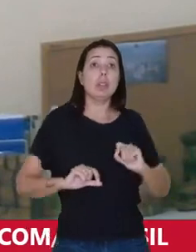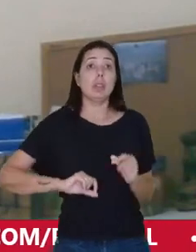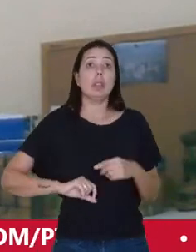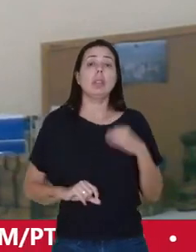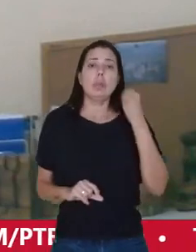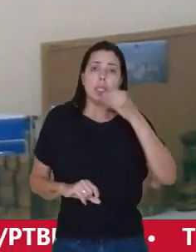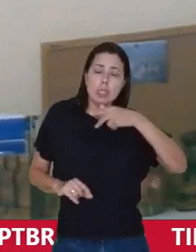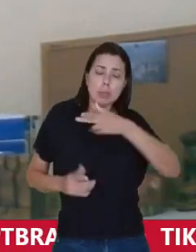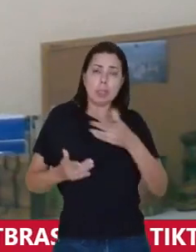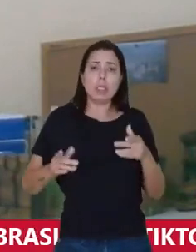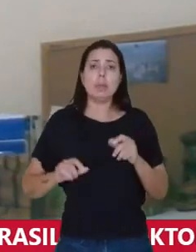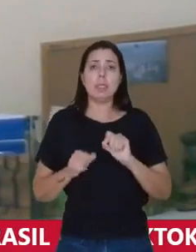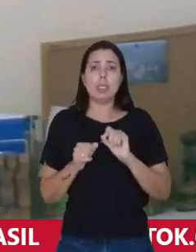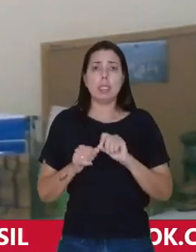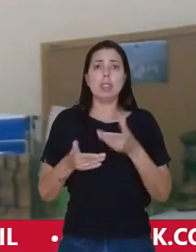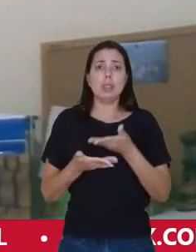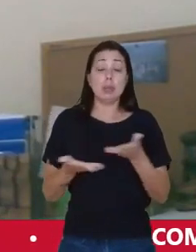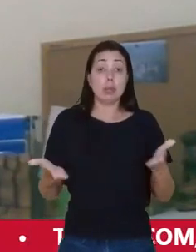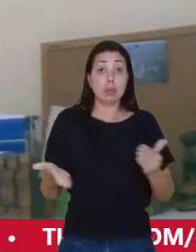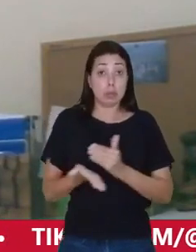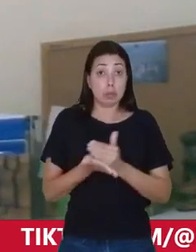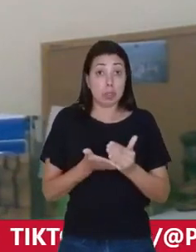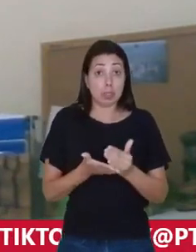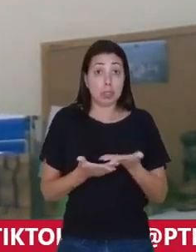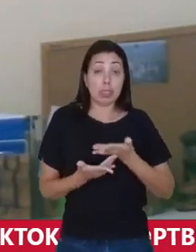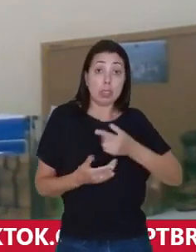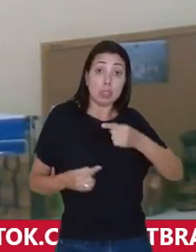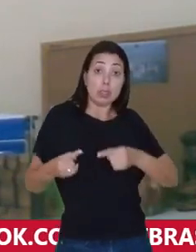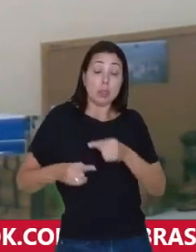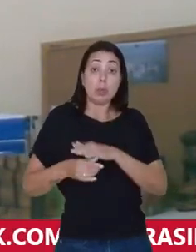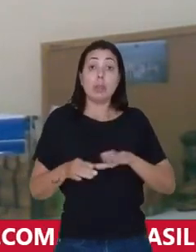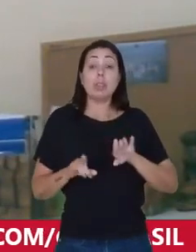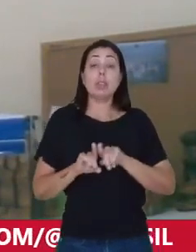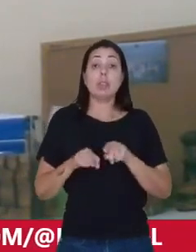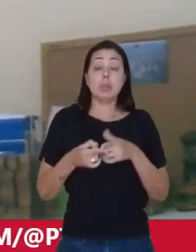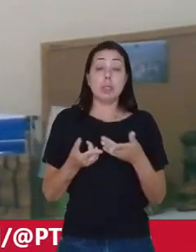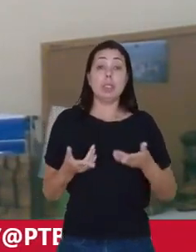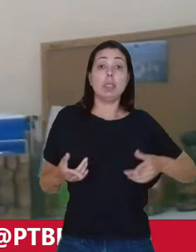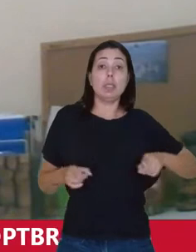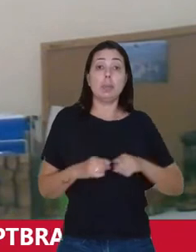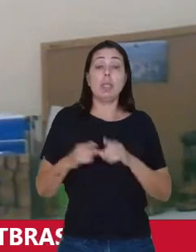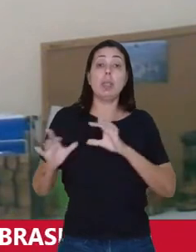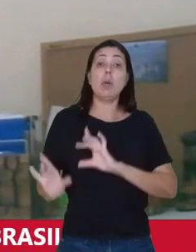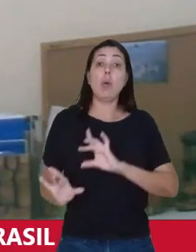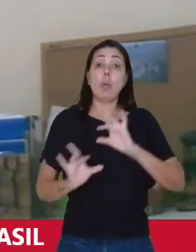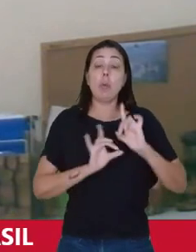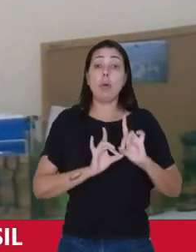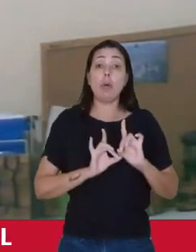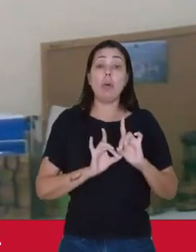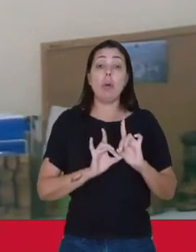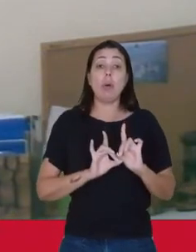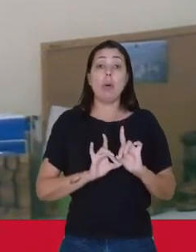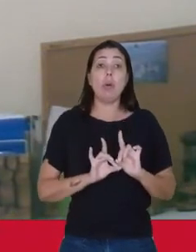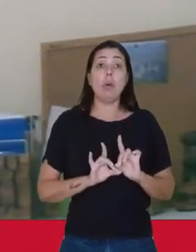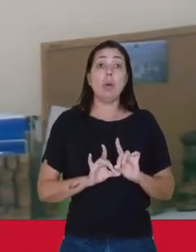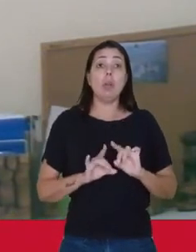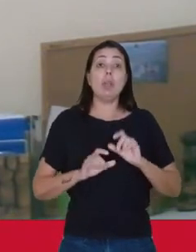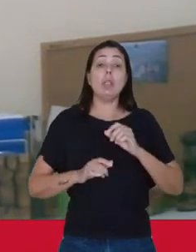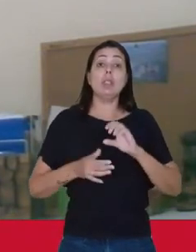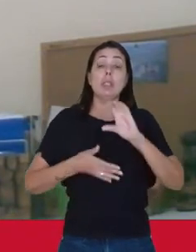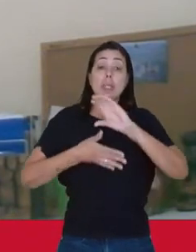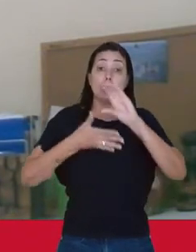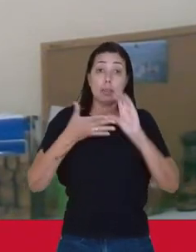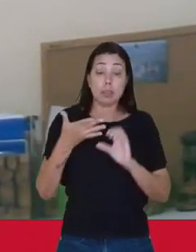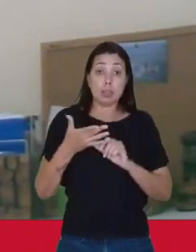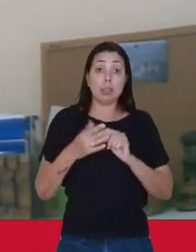que têm experiência de capitalismo a partir dessa desqualificação, além da dimensão corpórea das classificações